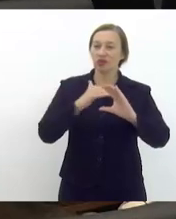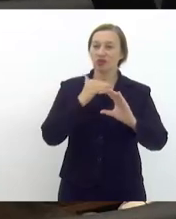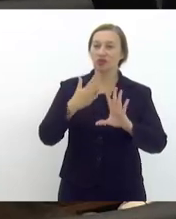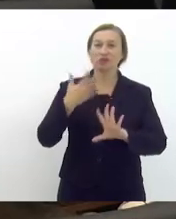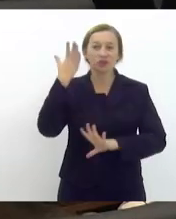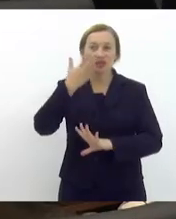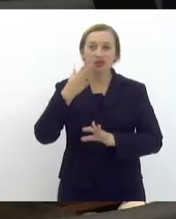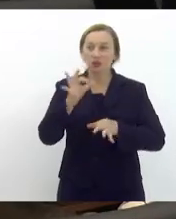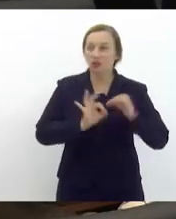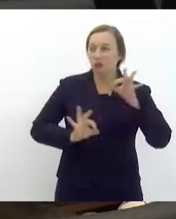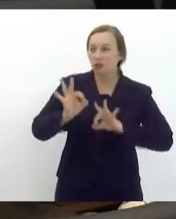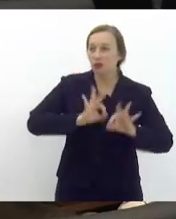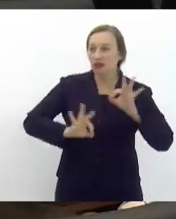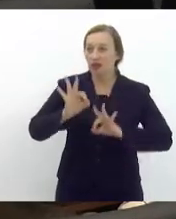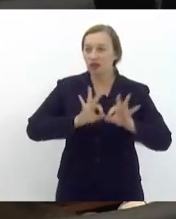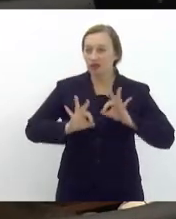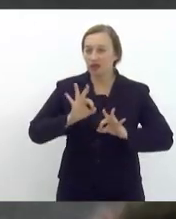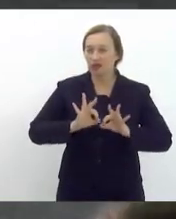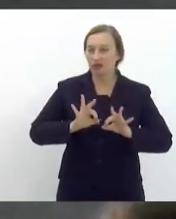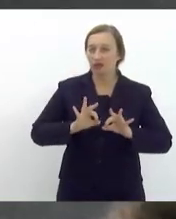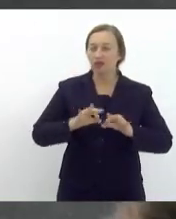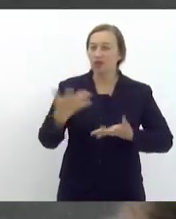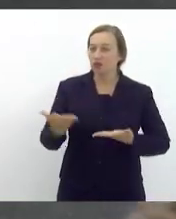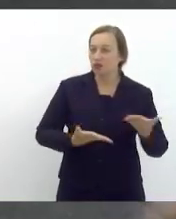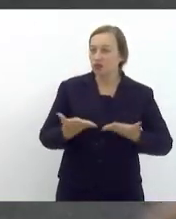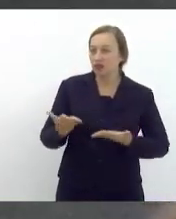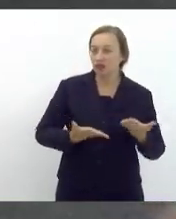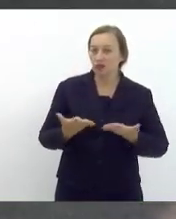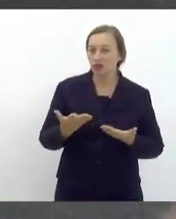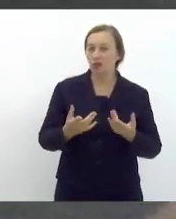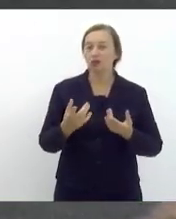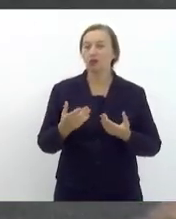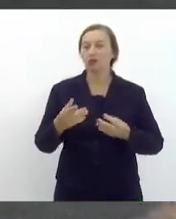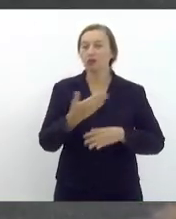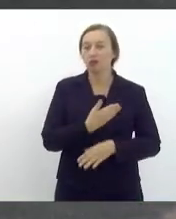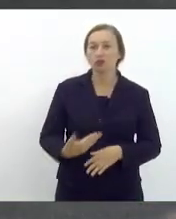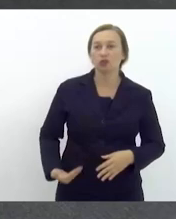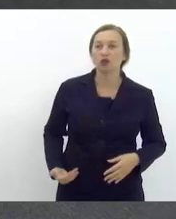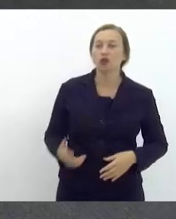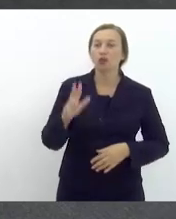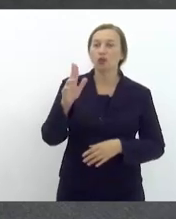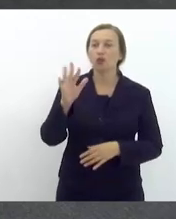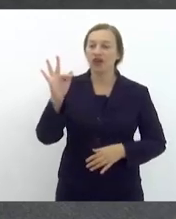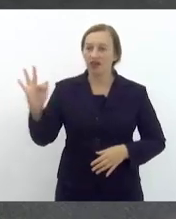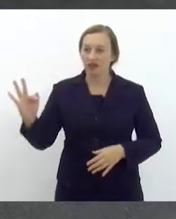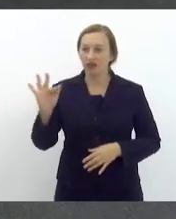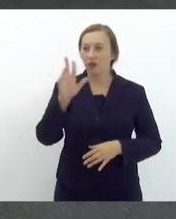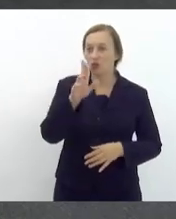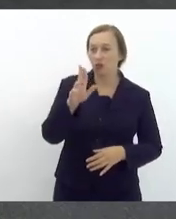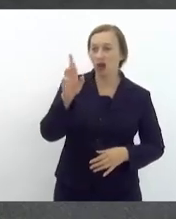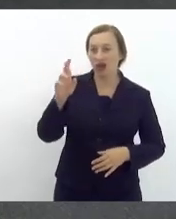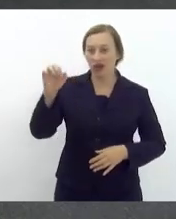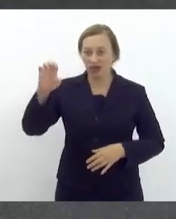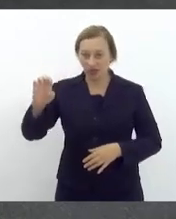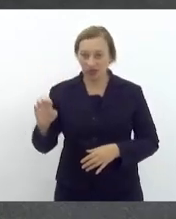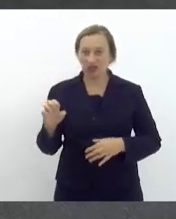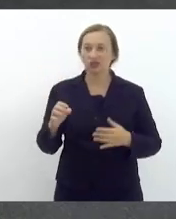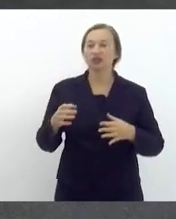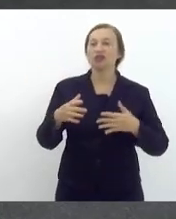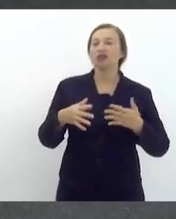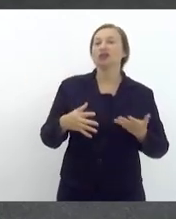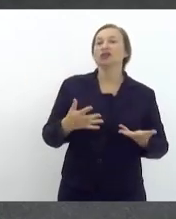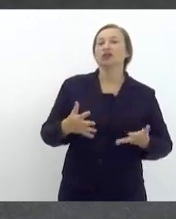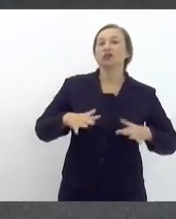planos de cargos dos servidores da UEF da UERJ eu acabo de vir agora de uma manifestação dos professores